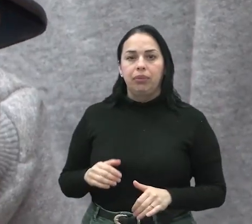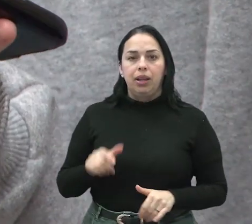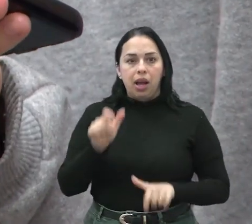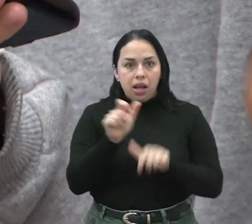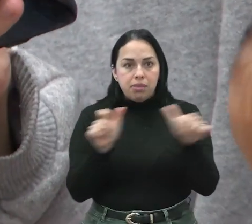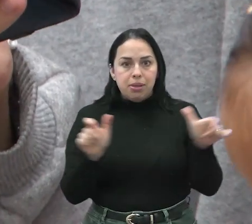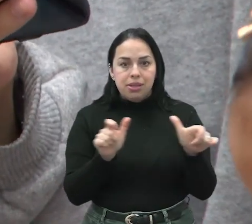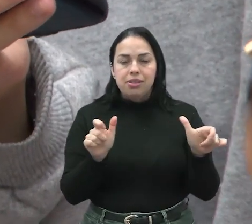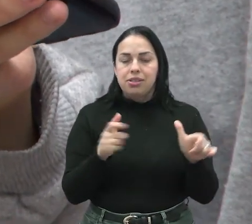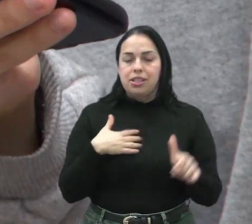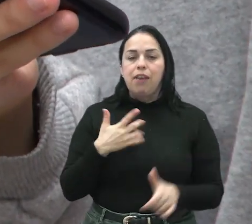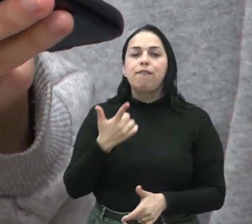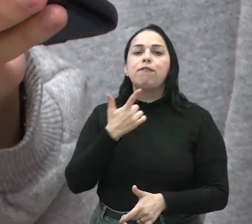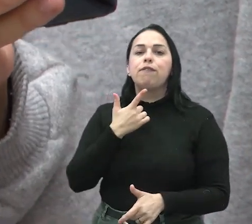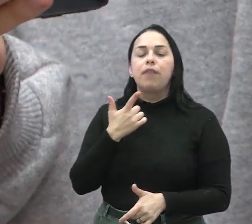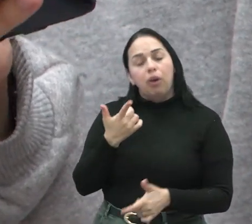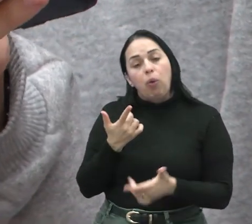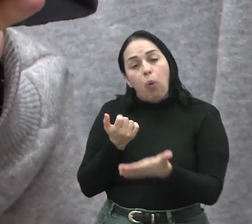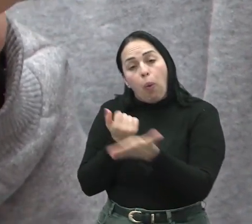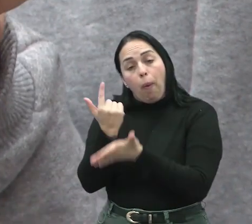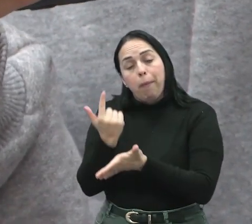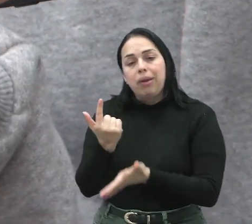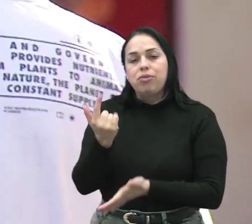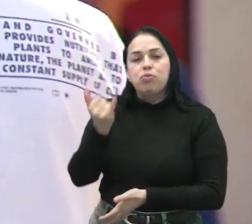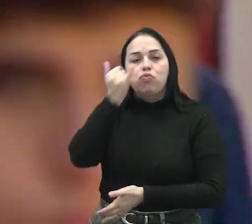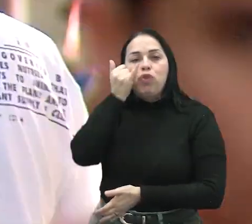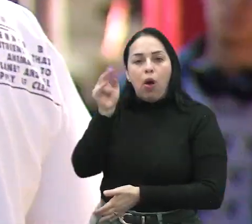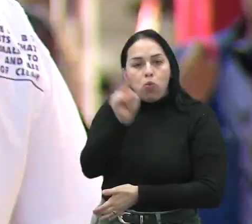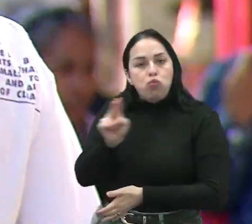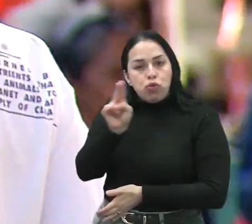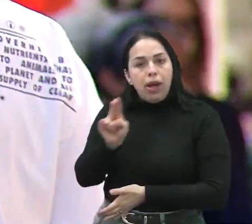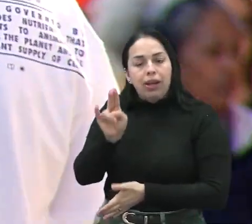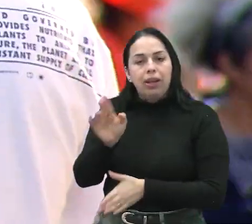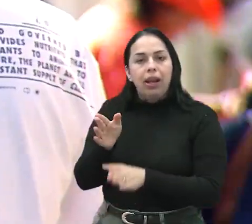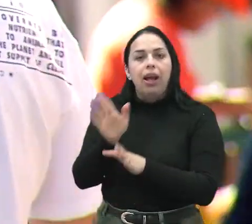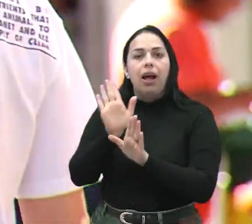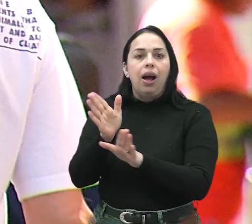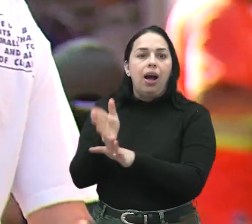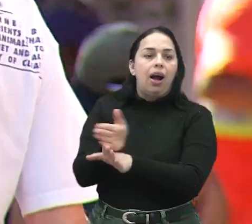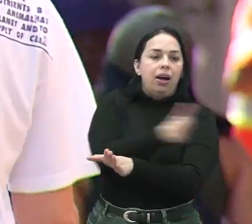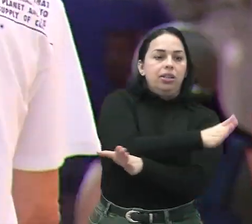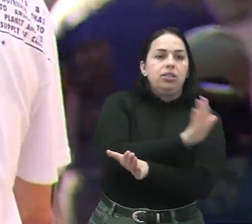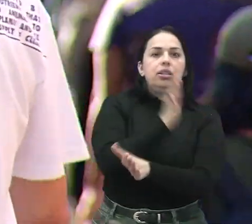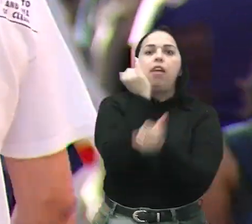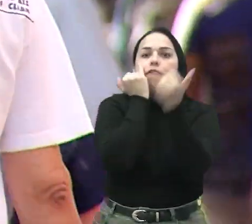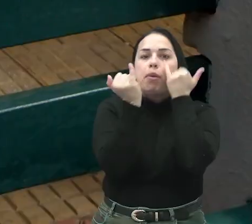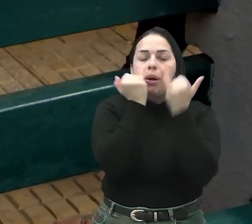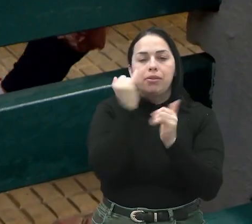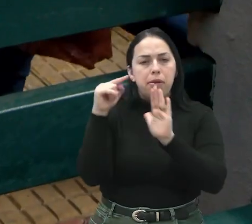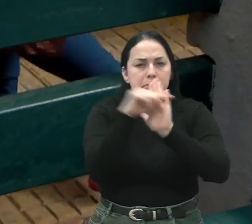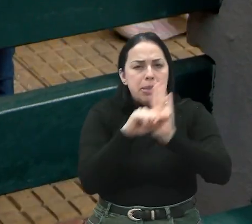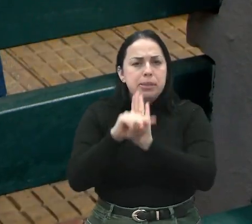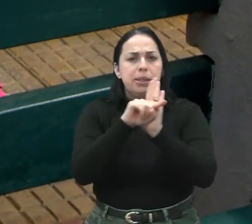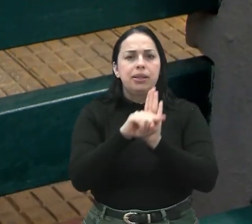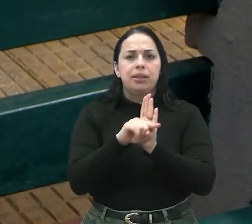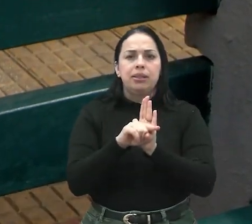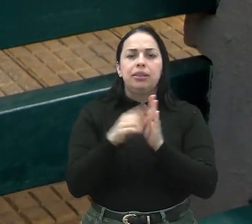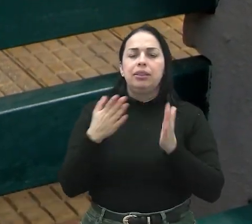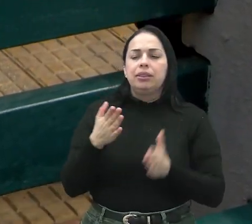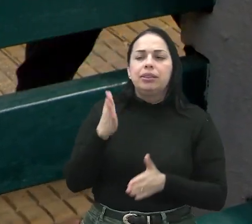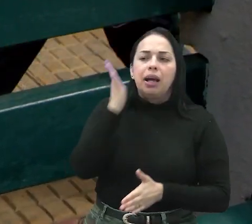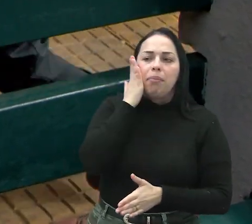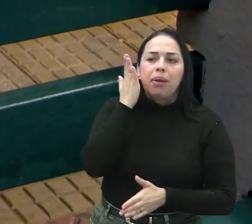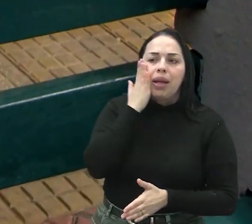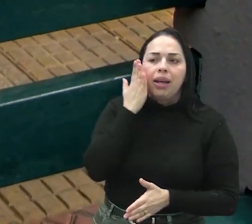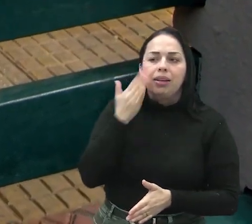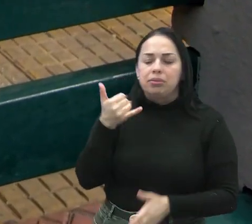quem realmente opta pelo celular usado garante que checa as informações. A gente faz uma busca,